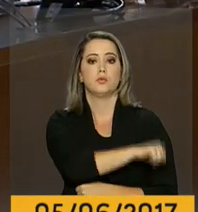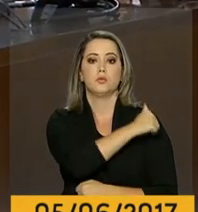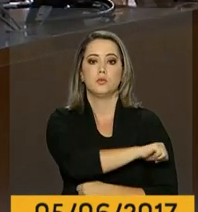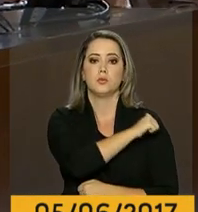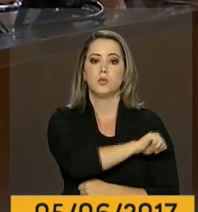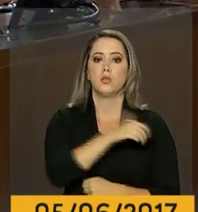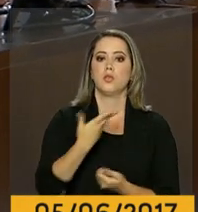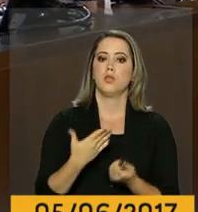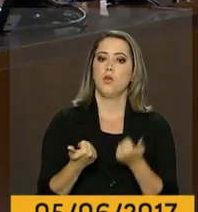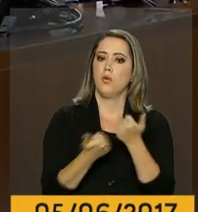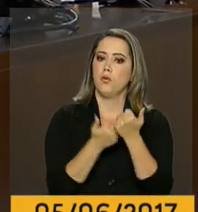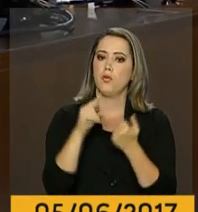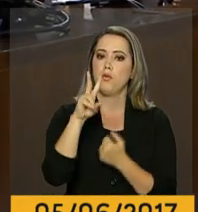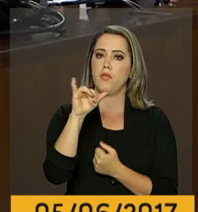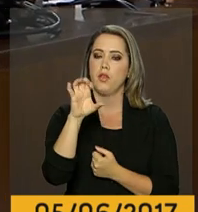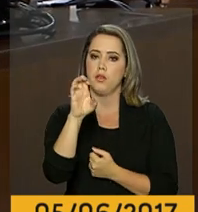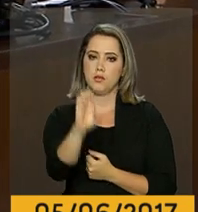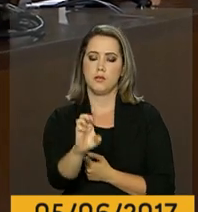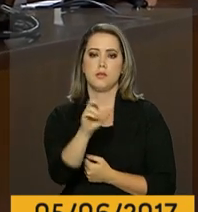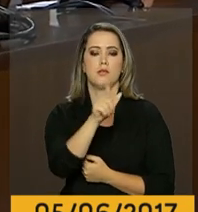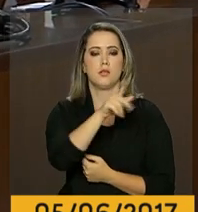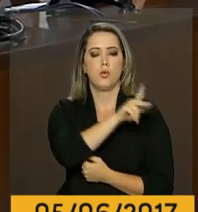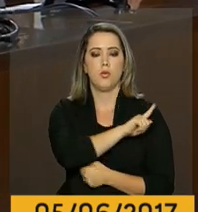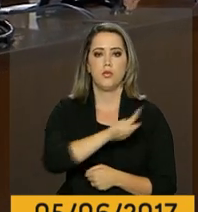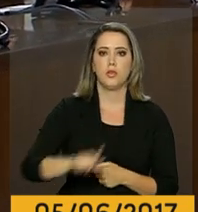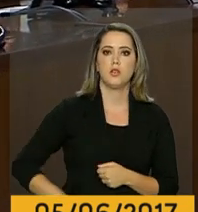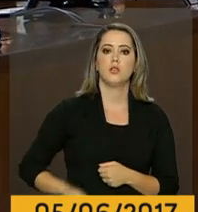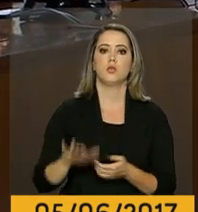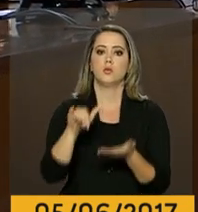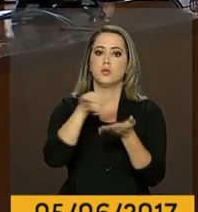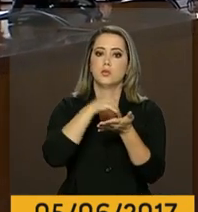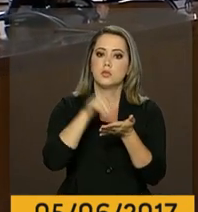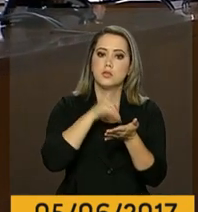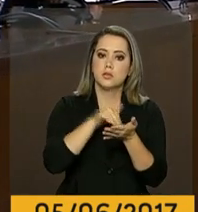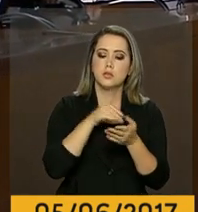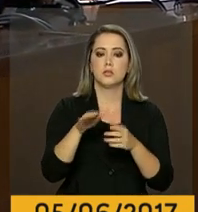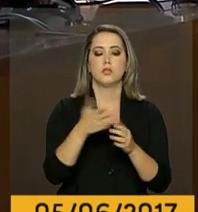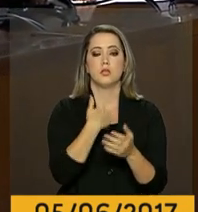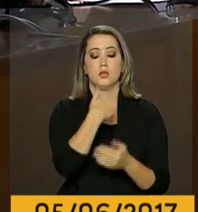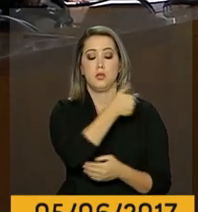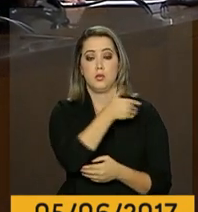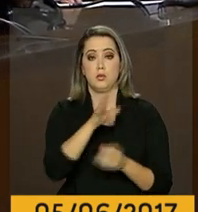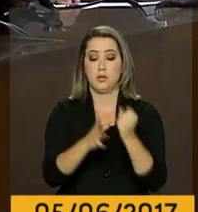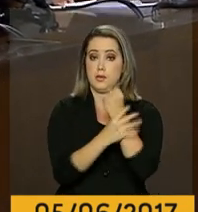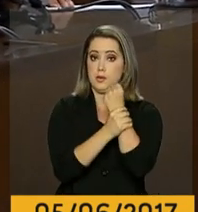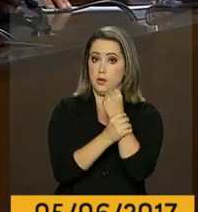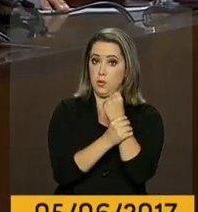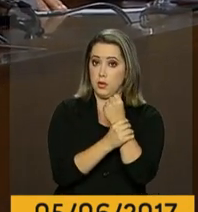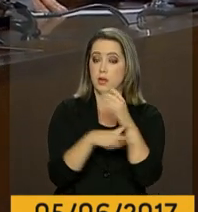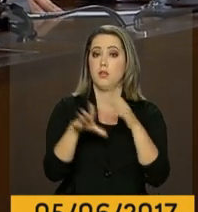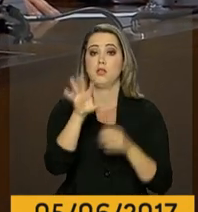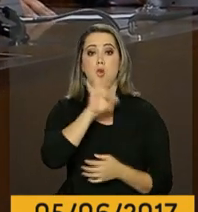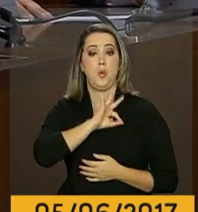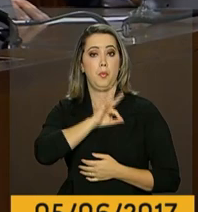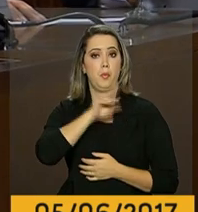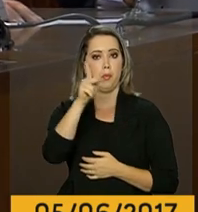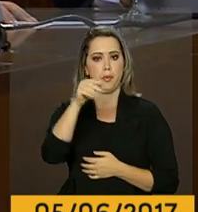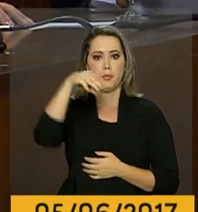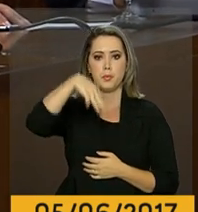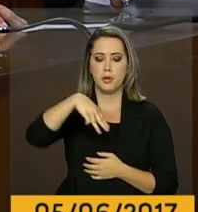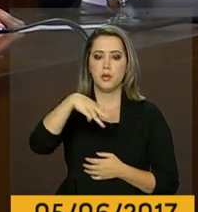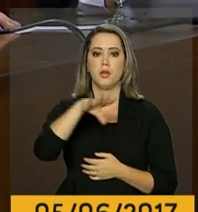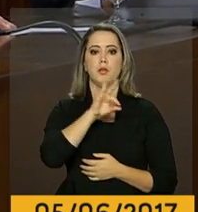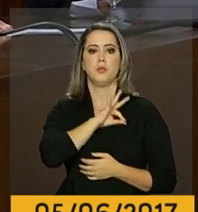governador com os deputados federais deputados estaduais secretários da segurança da polícia militar da polícia